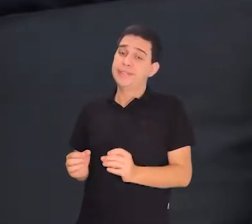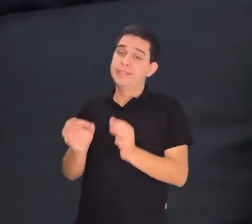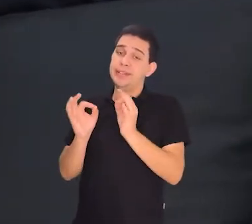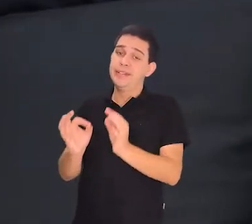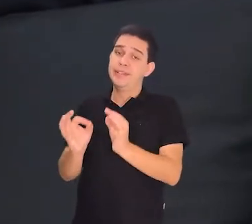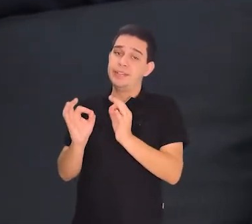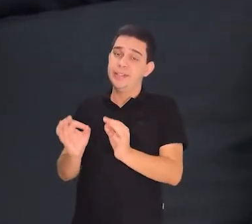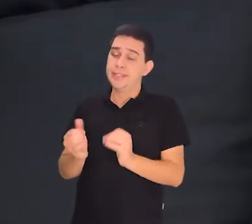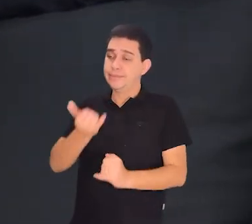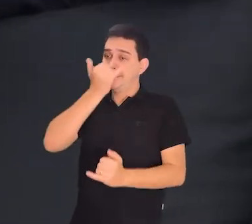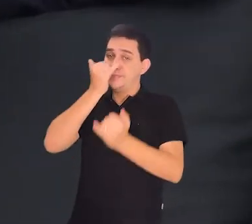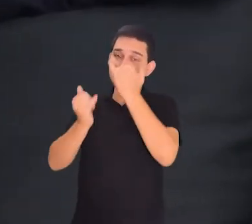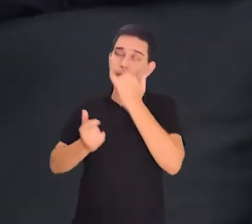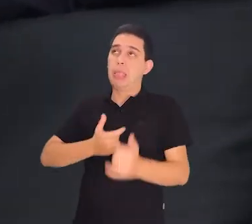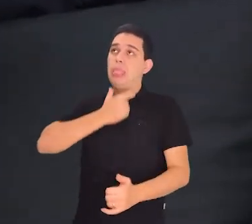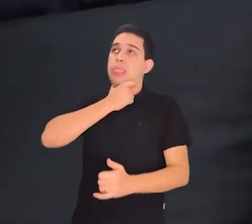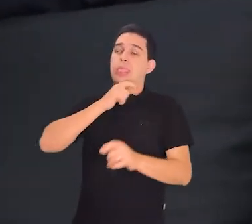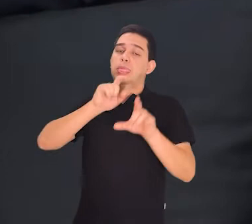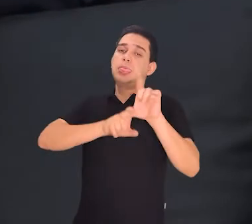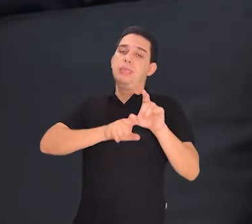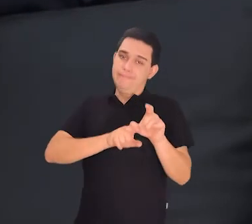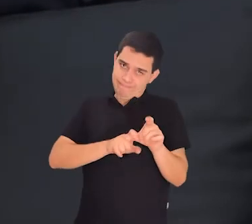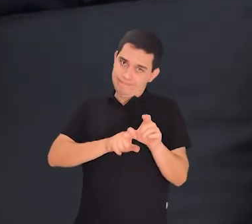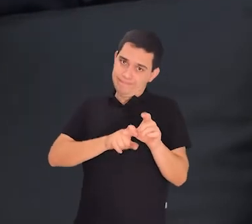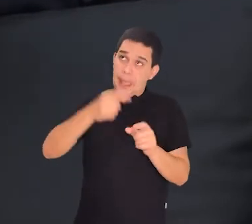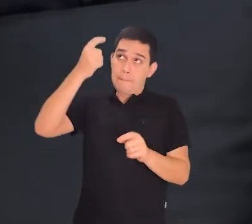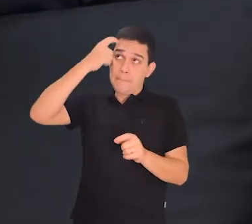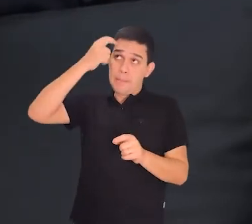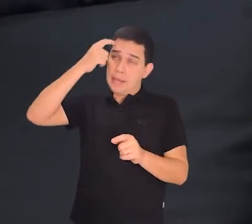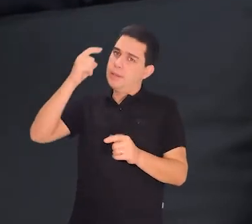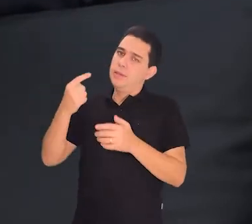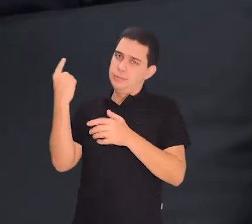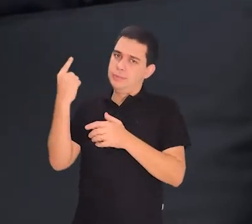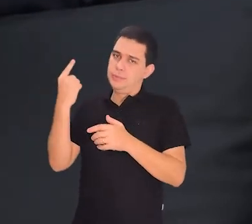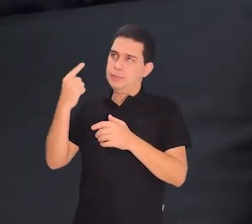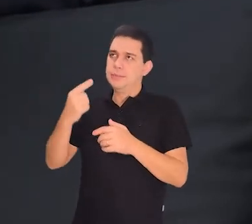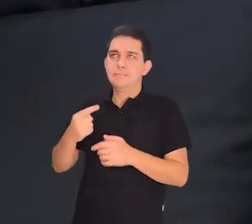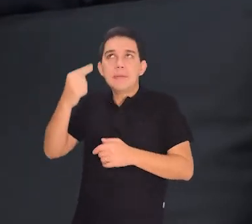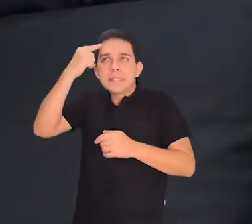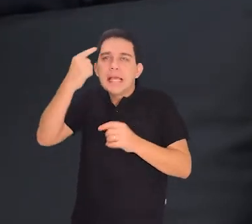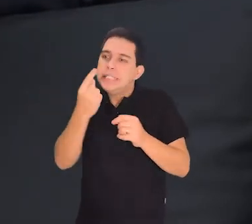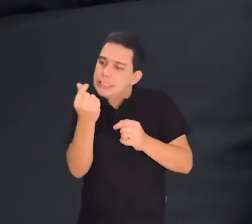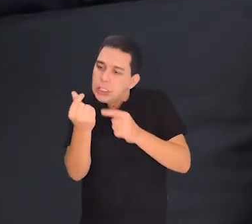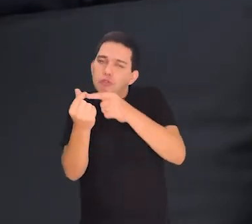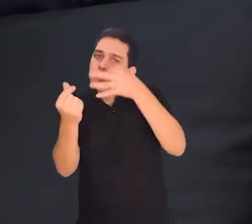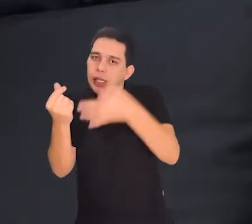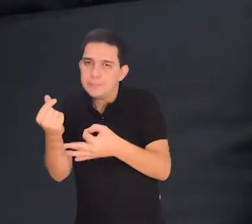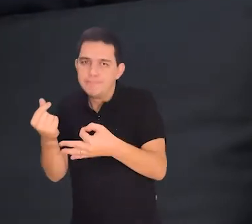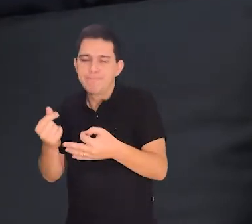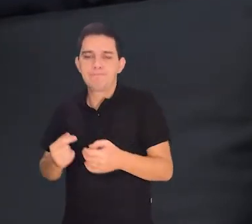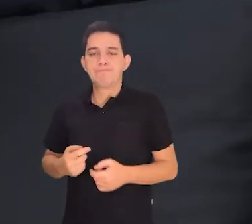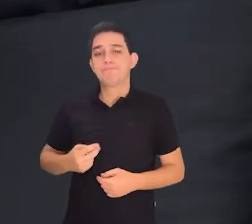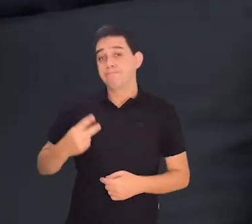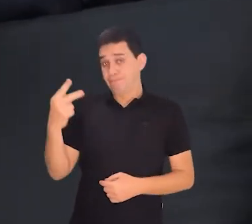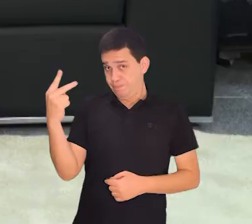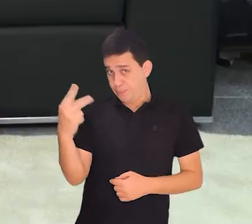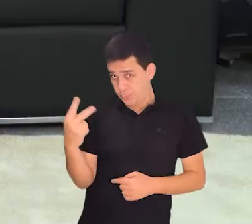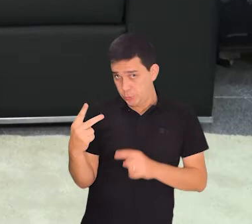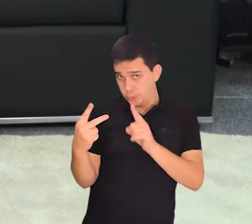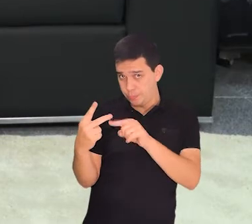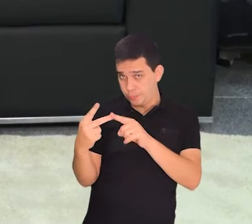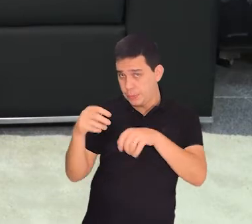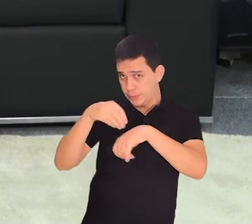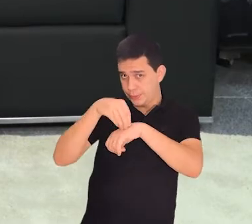desenvolver comportamentos de endividamento. Bom, esse é o primeiro passo. Agora a parte mais técnica. A primeira coisa que eu dou de dicas,